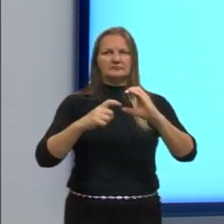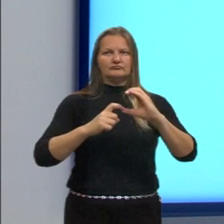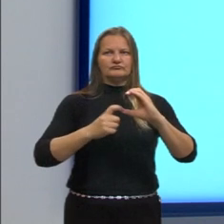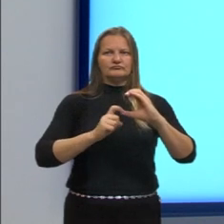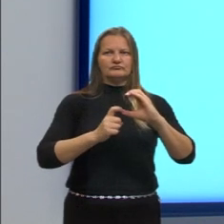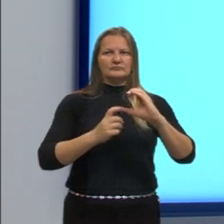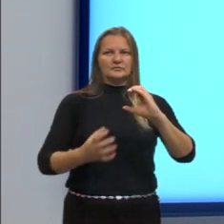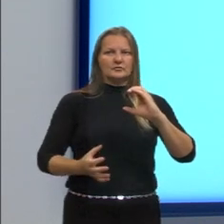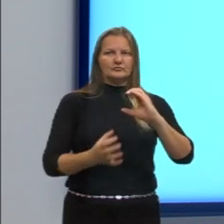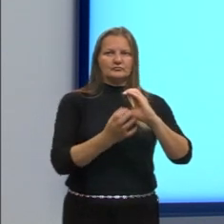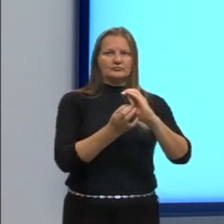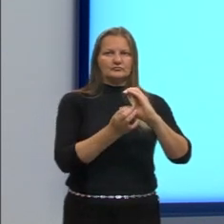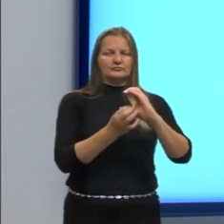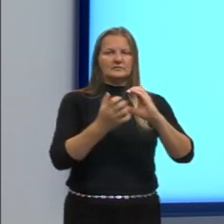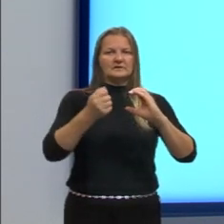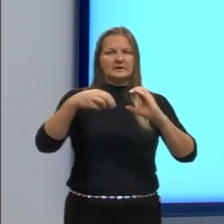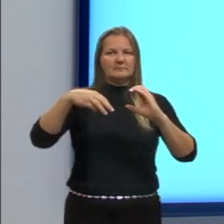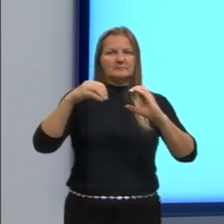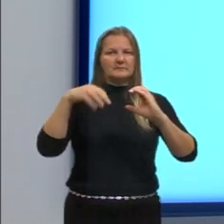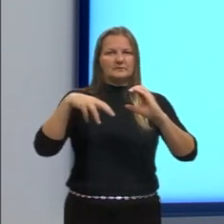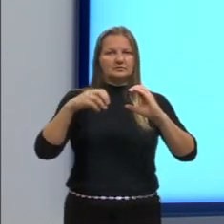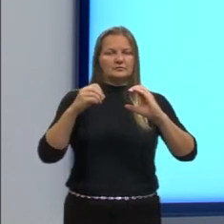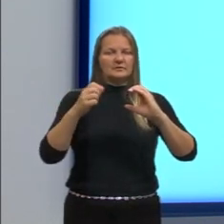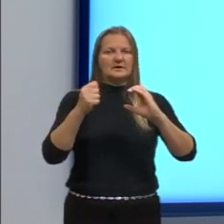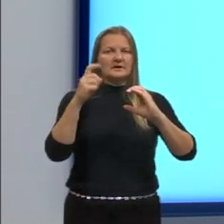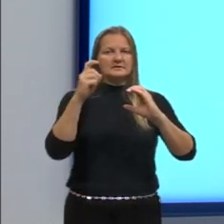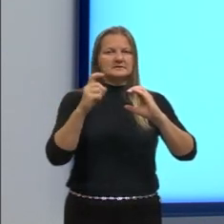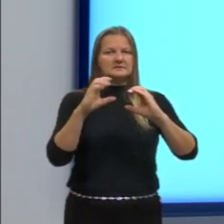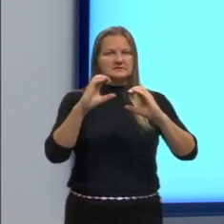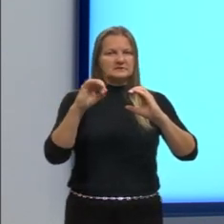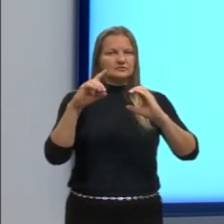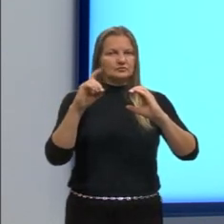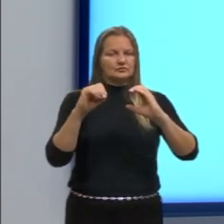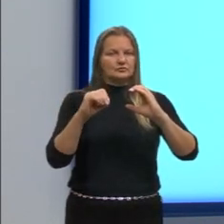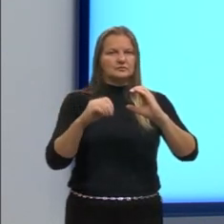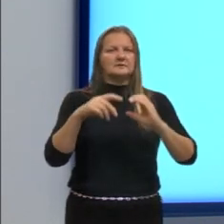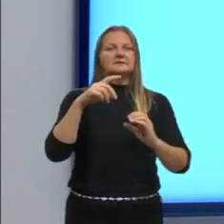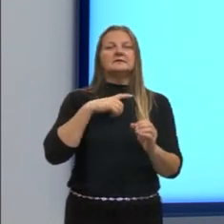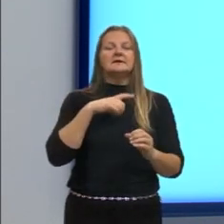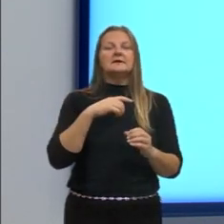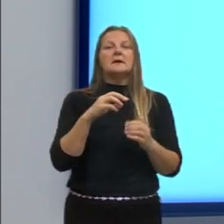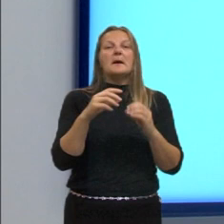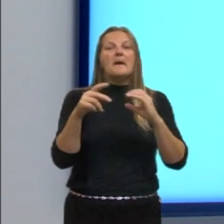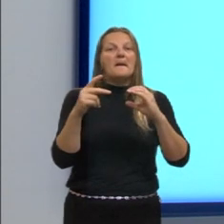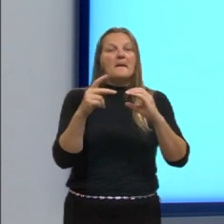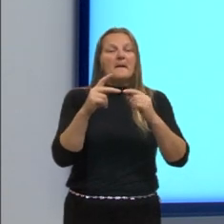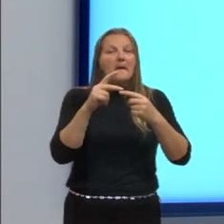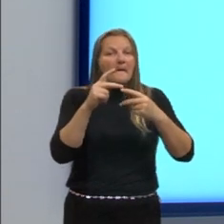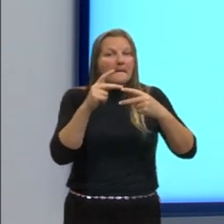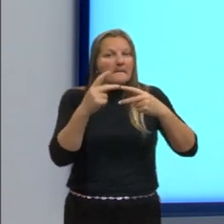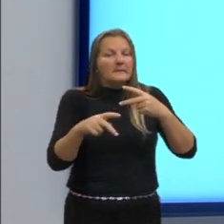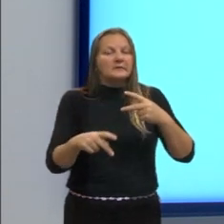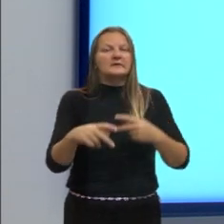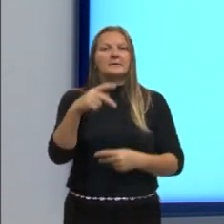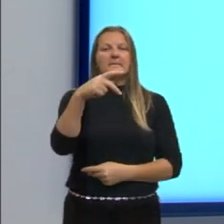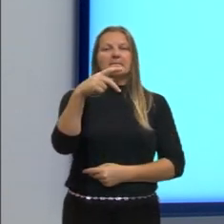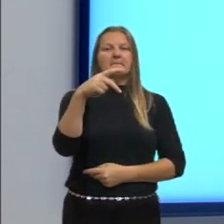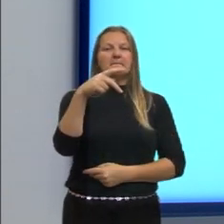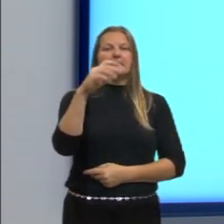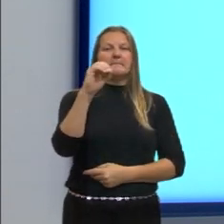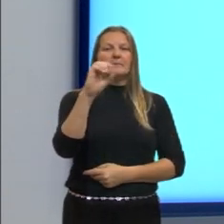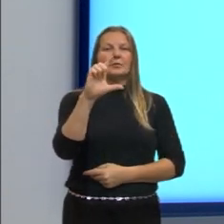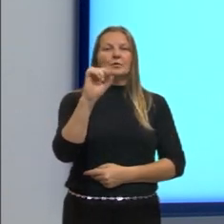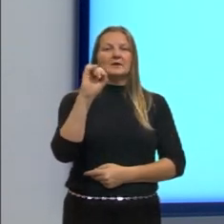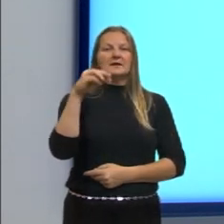característica do aminoácido Então as proteínas são polímeros né Ou seja é vários aminoácidos ligados